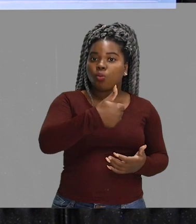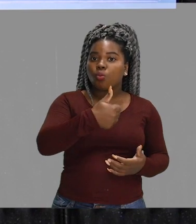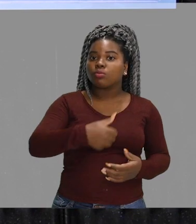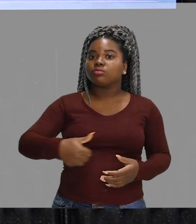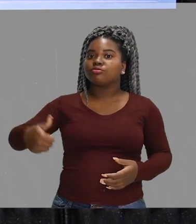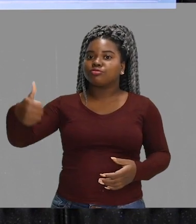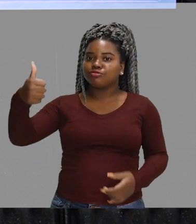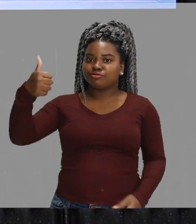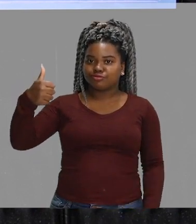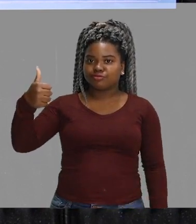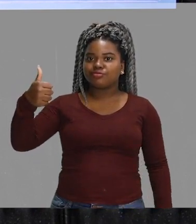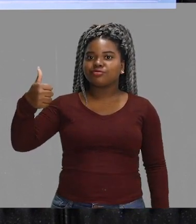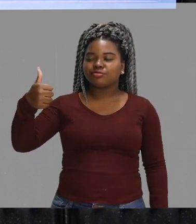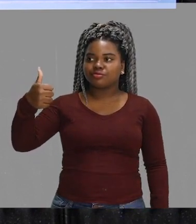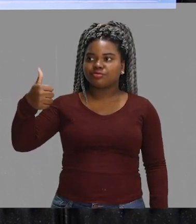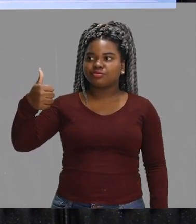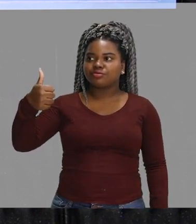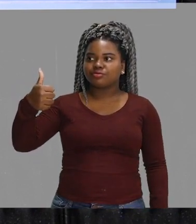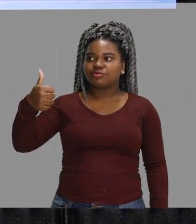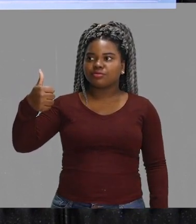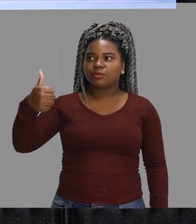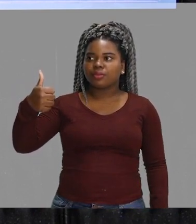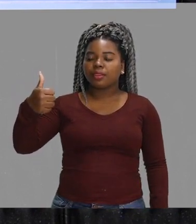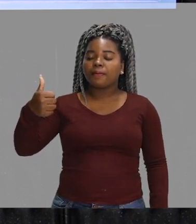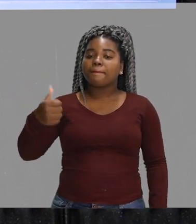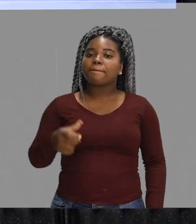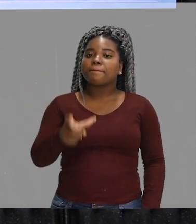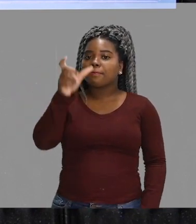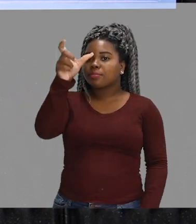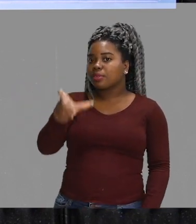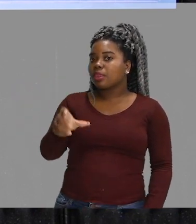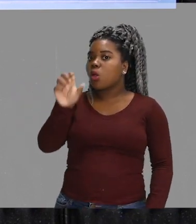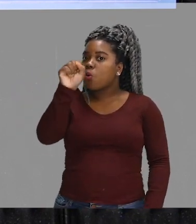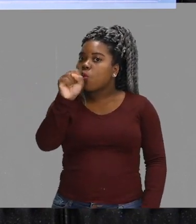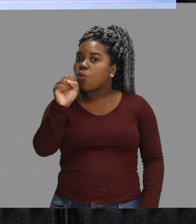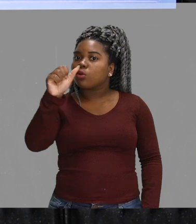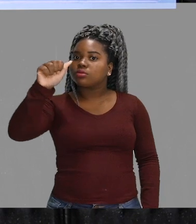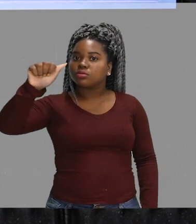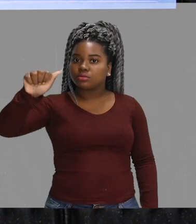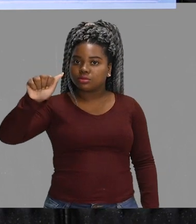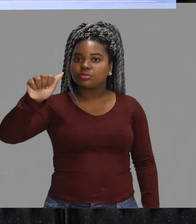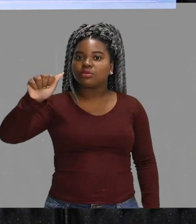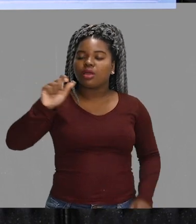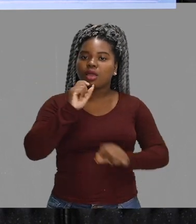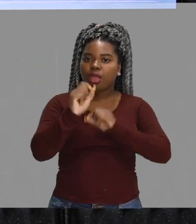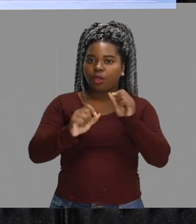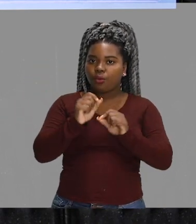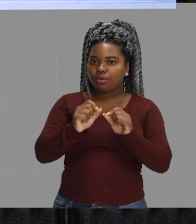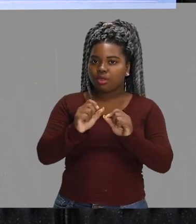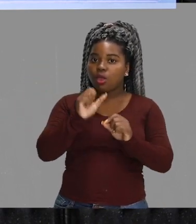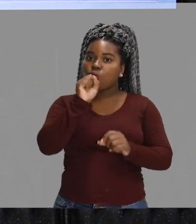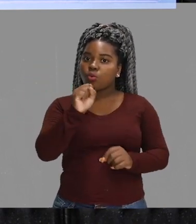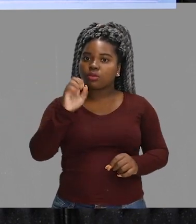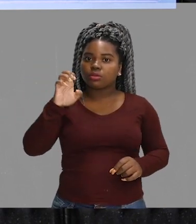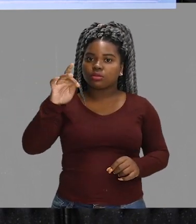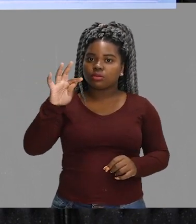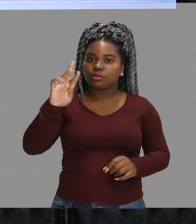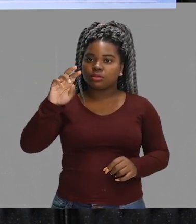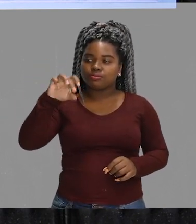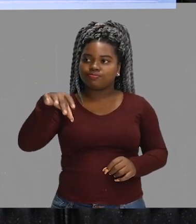E eles, todo esse grupo de elementos, eles vão pertencer à família 3B. Eles